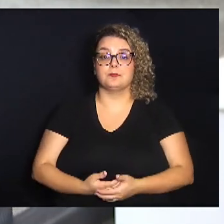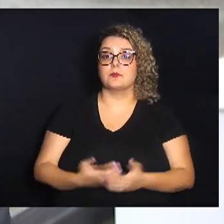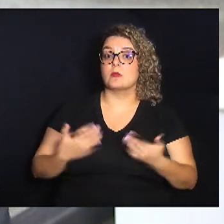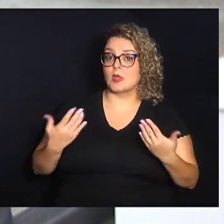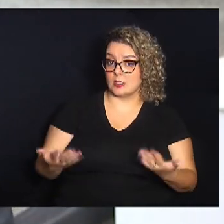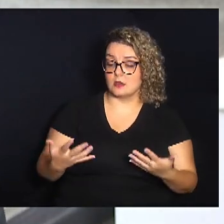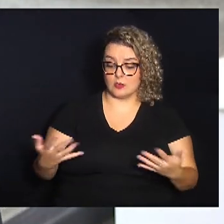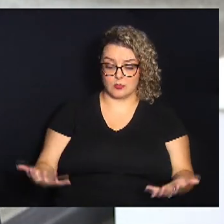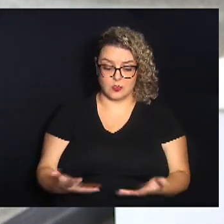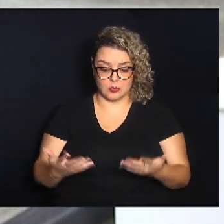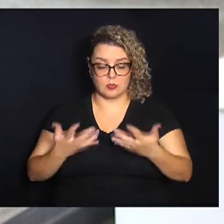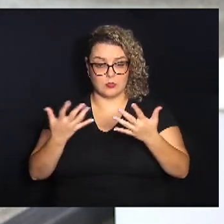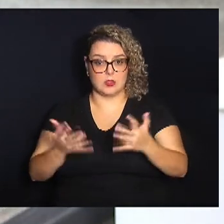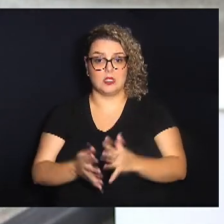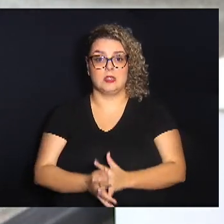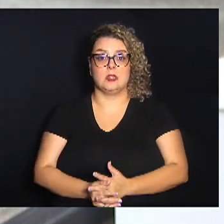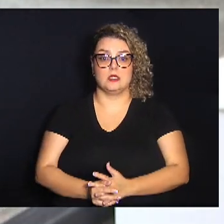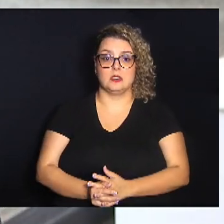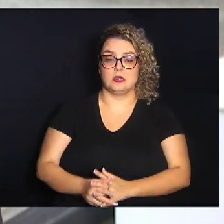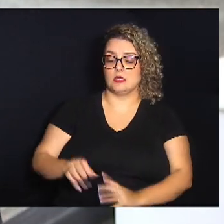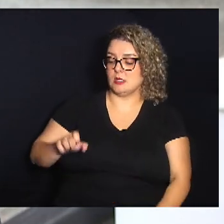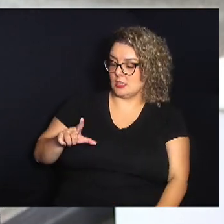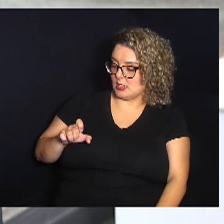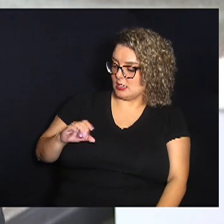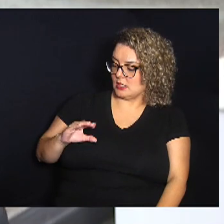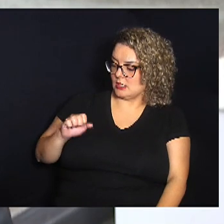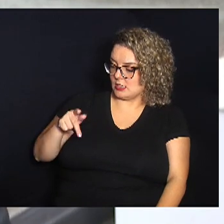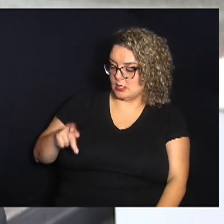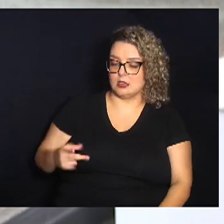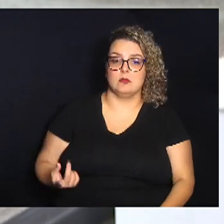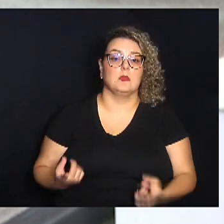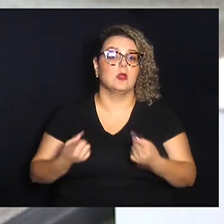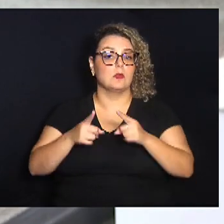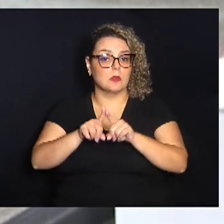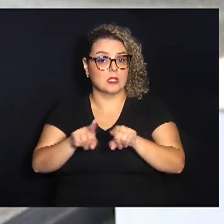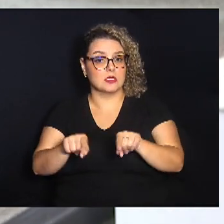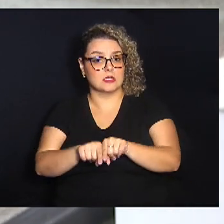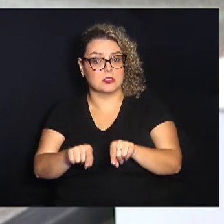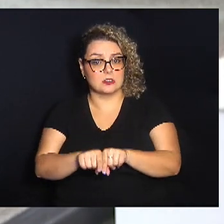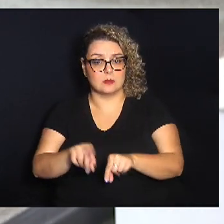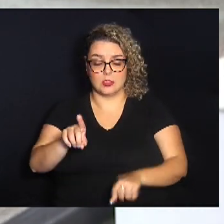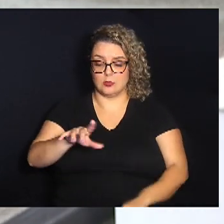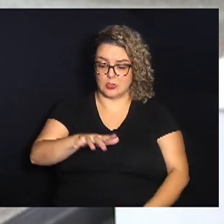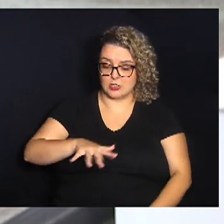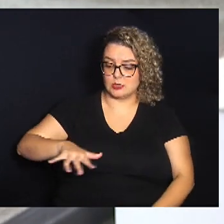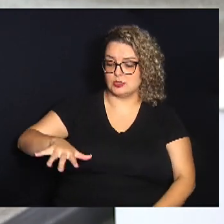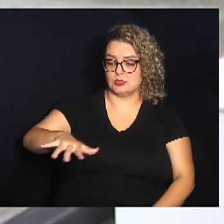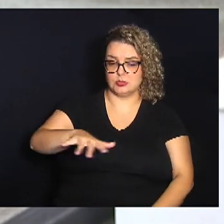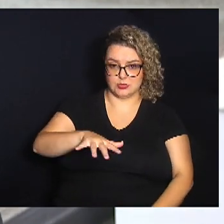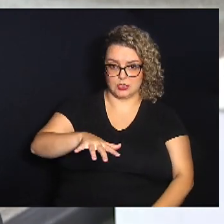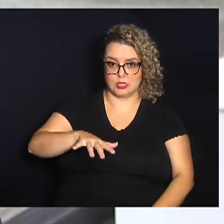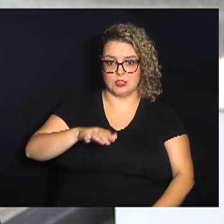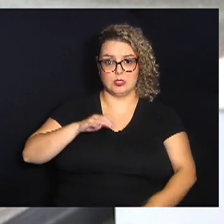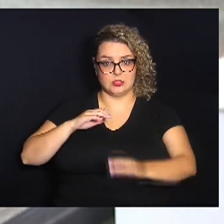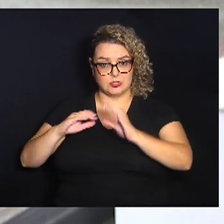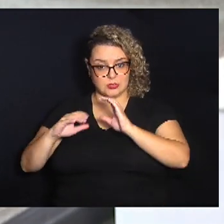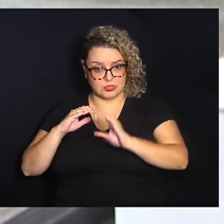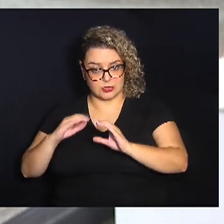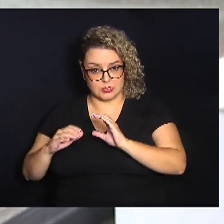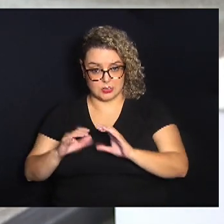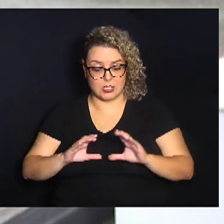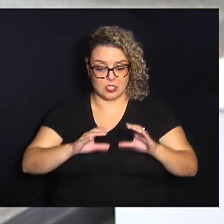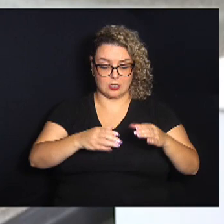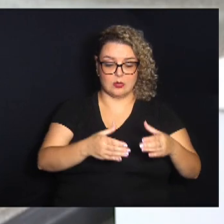uma iniciativa da Elecamp, né, em parceria também com a diretoria de comunicação, com a equipe